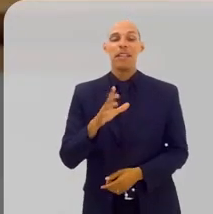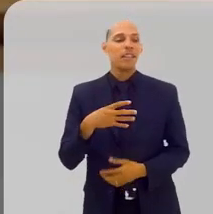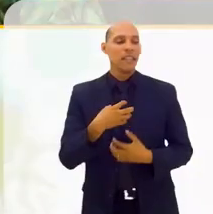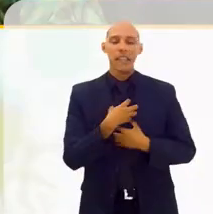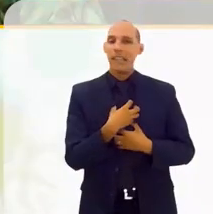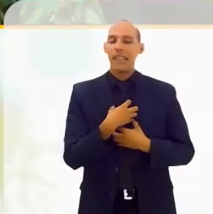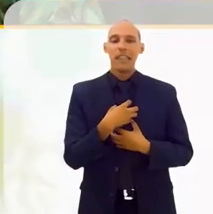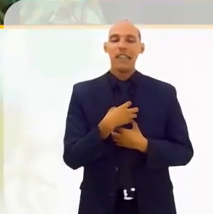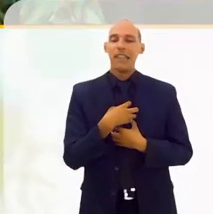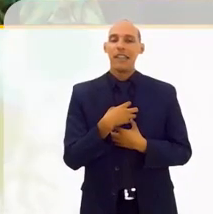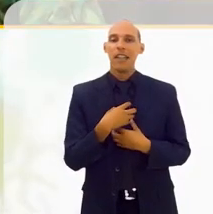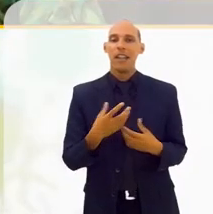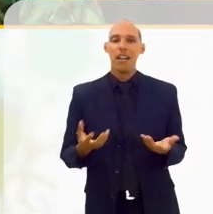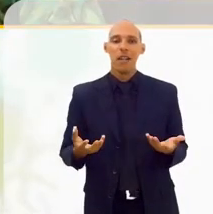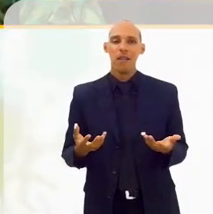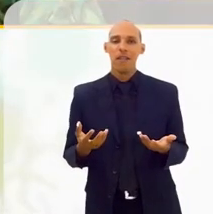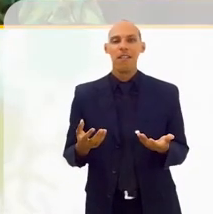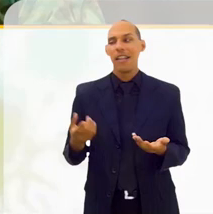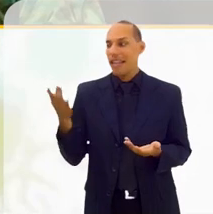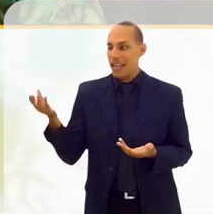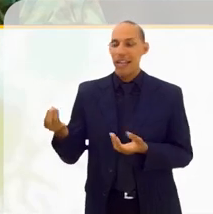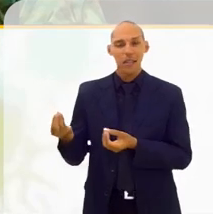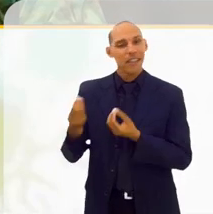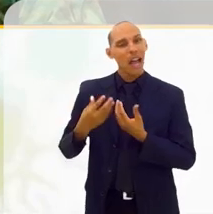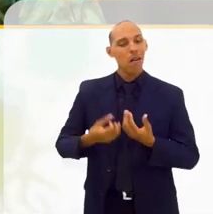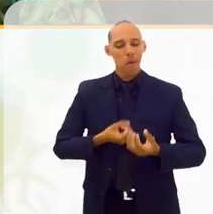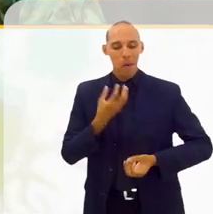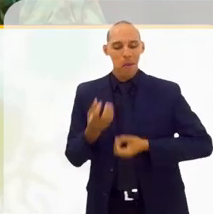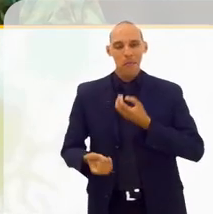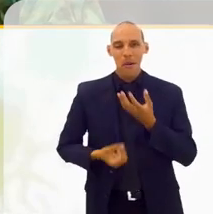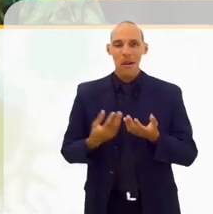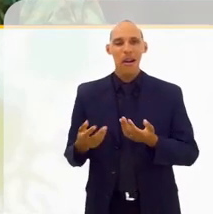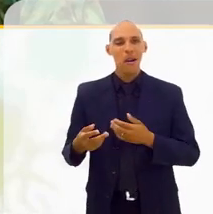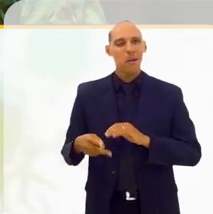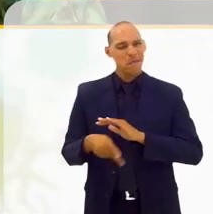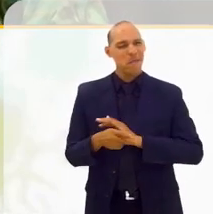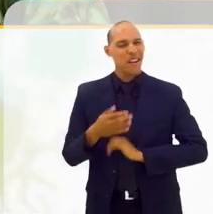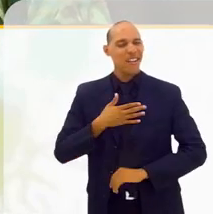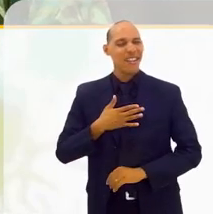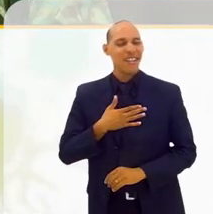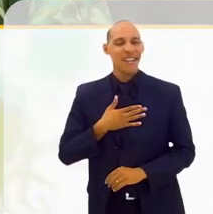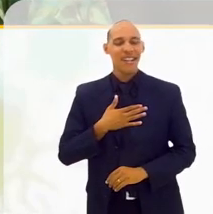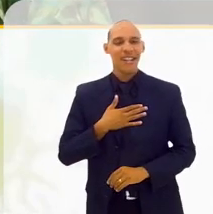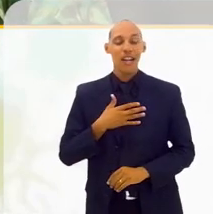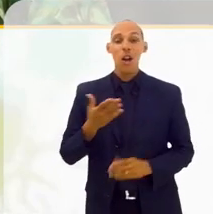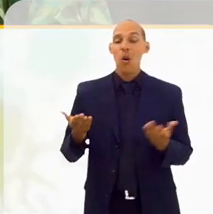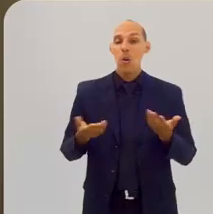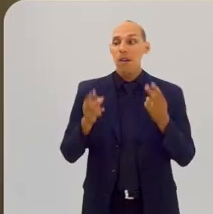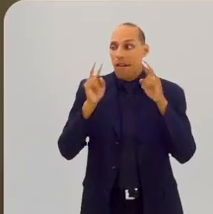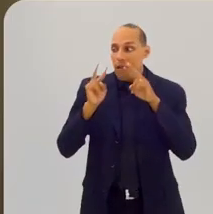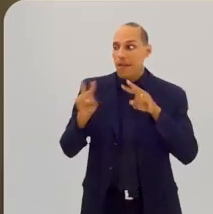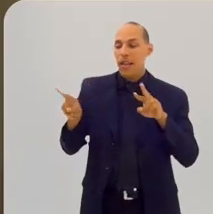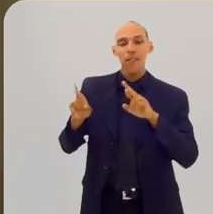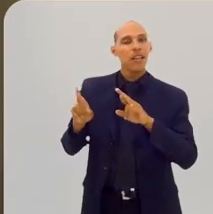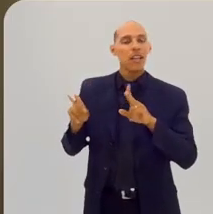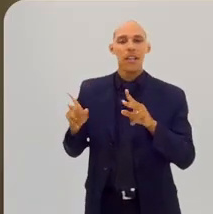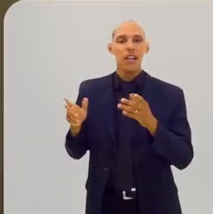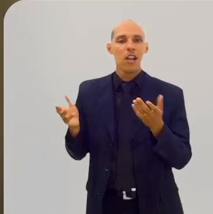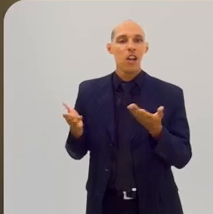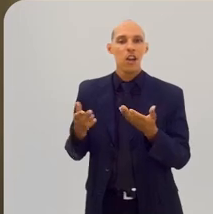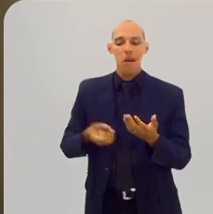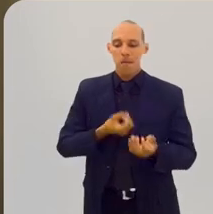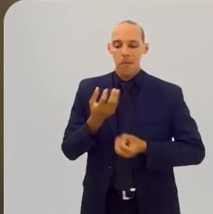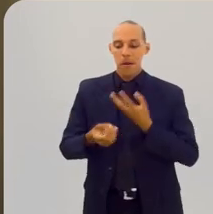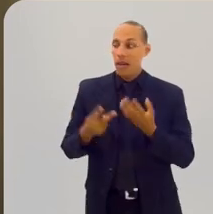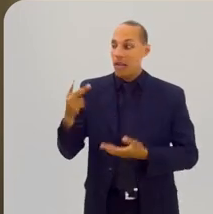eu sentia isso aí fez fez foi mal para mim fez poema para hoje eu vejo até de uma outra forma eu vejo os